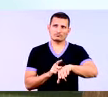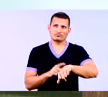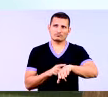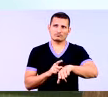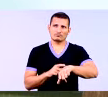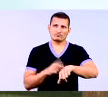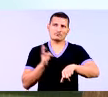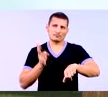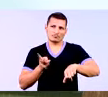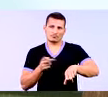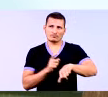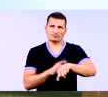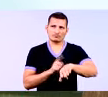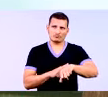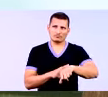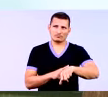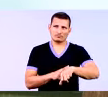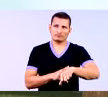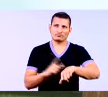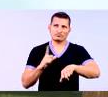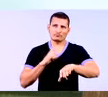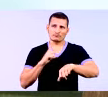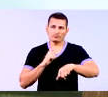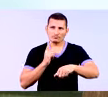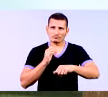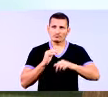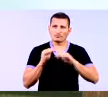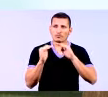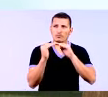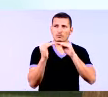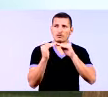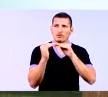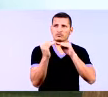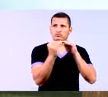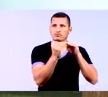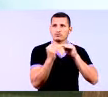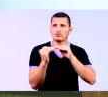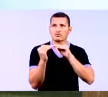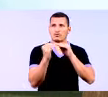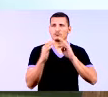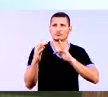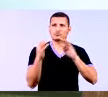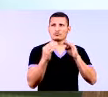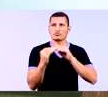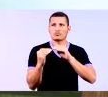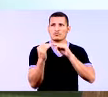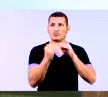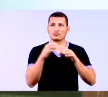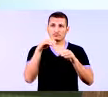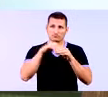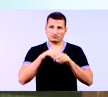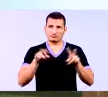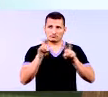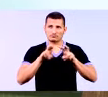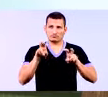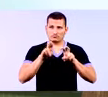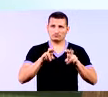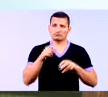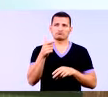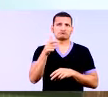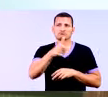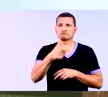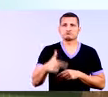relógio ao mesmo tempo, para ter o sincronismo, todo mundo saber o que fazer na hora certa. Dentro do computador ele é uma máquina, ele não tem